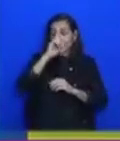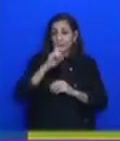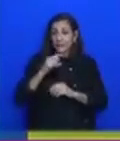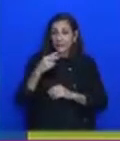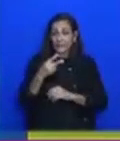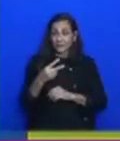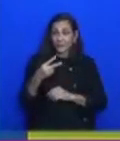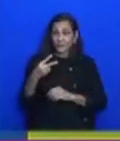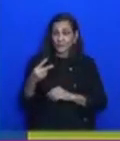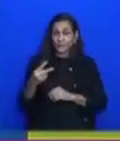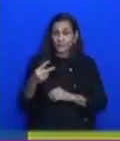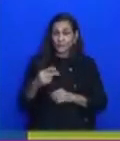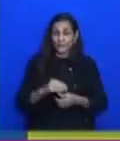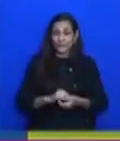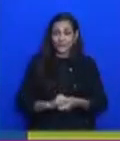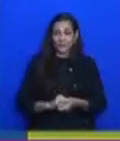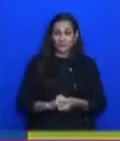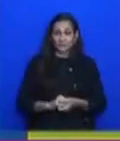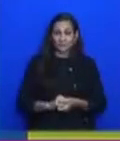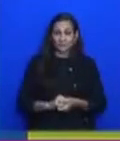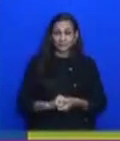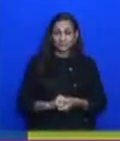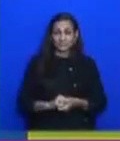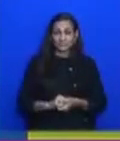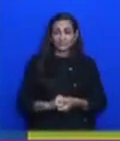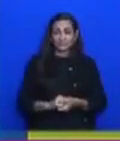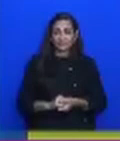22. Amarela, número 22.